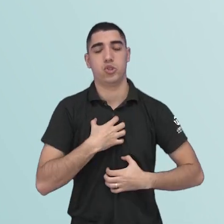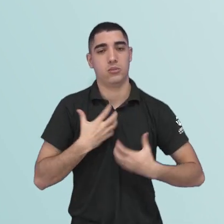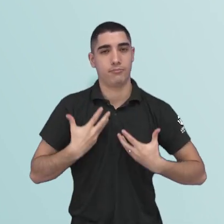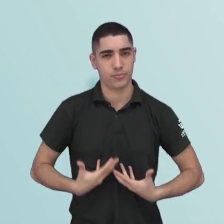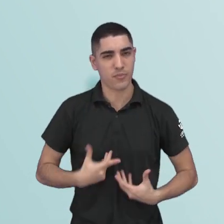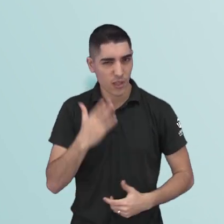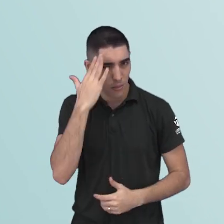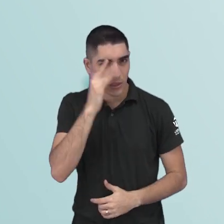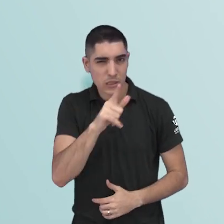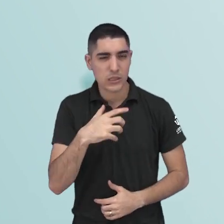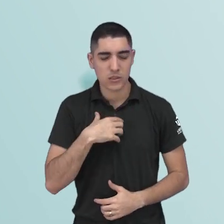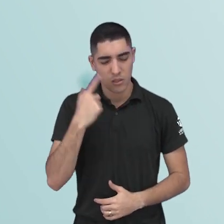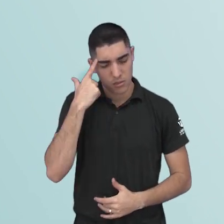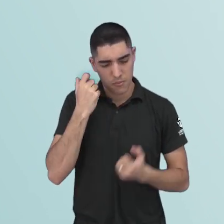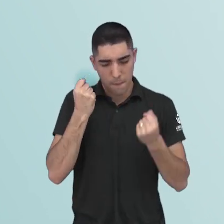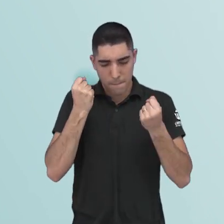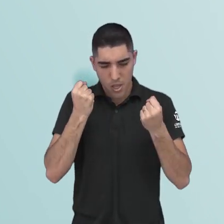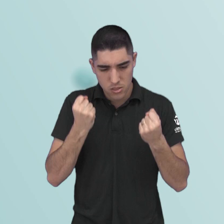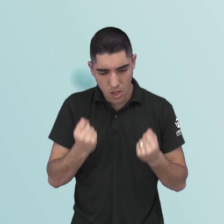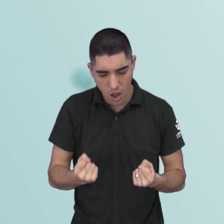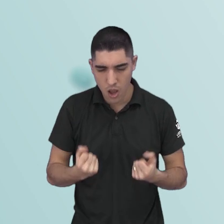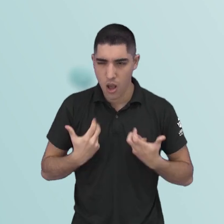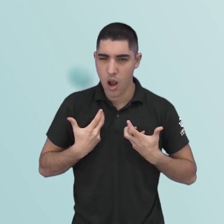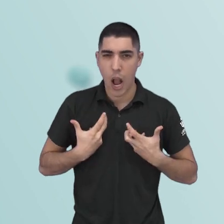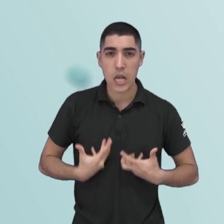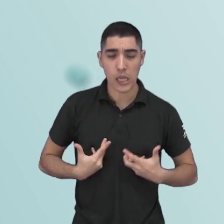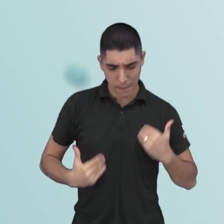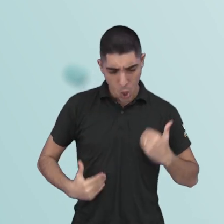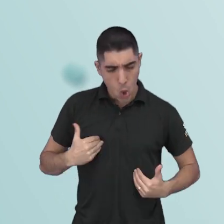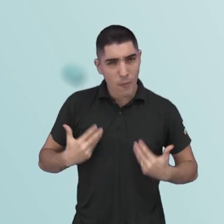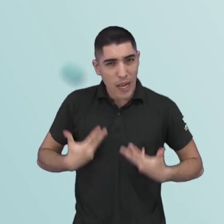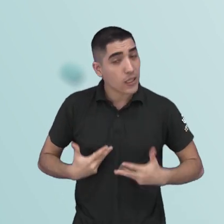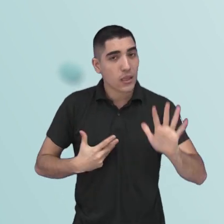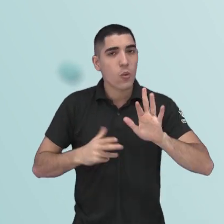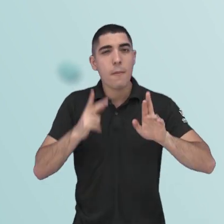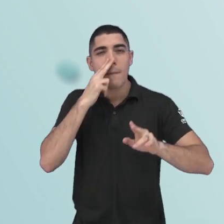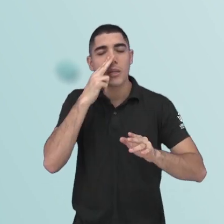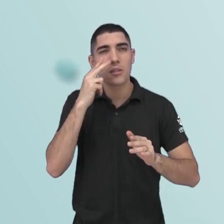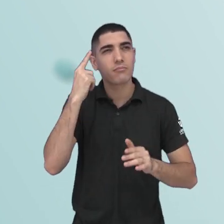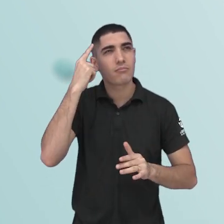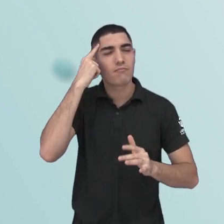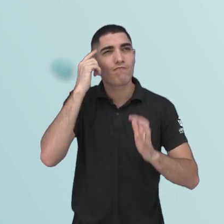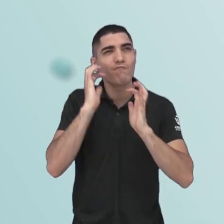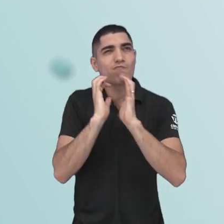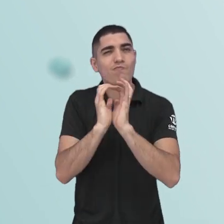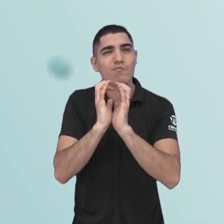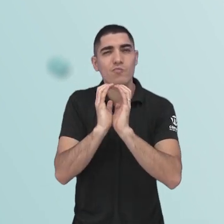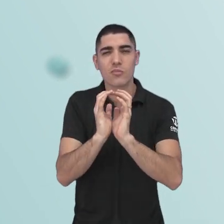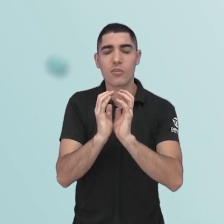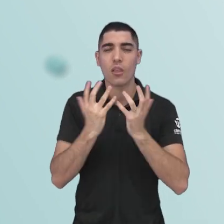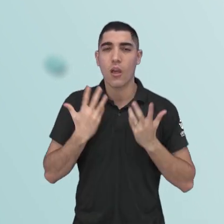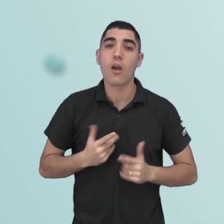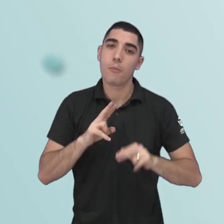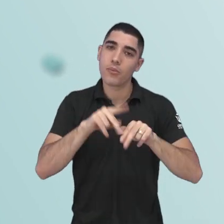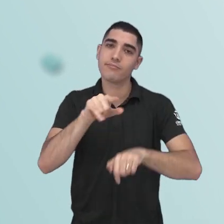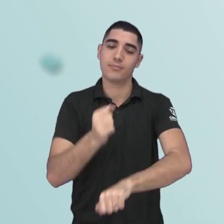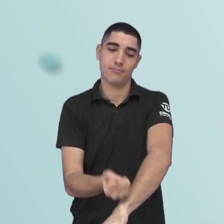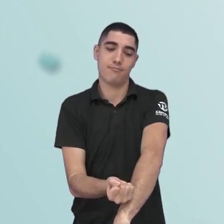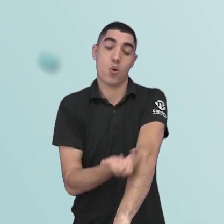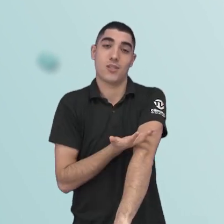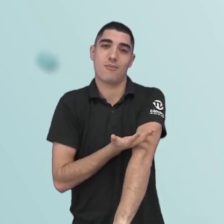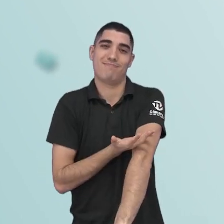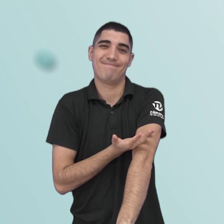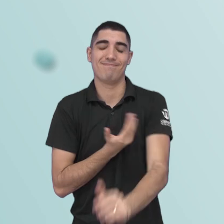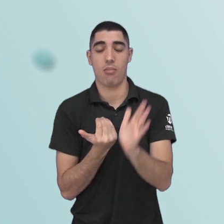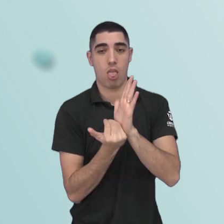da cabeça estar pesando, do cansaço, mas não é o cansaço físico? Então, é o esgotamento emocional. Isso a gente